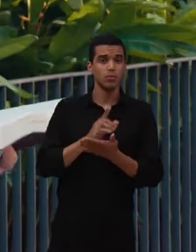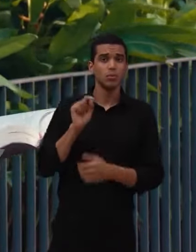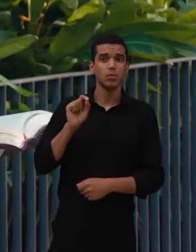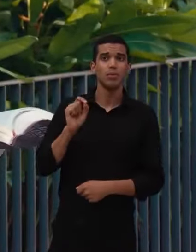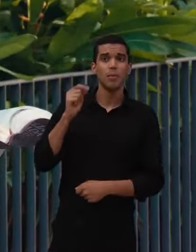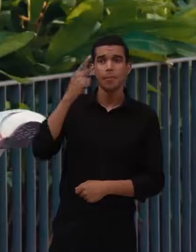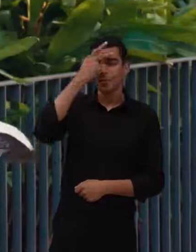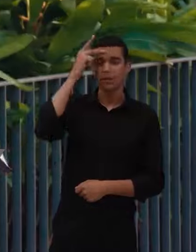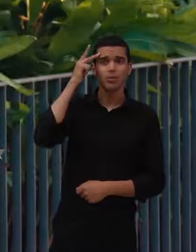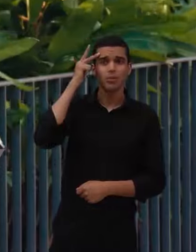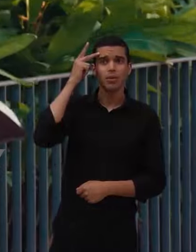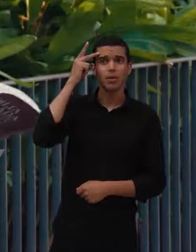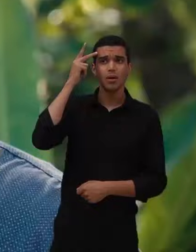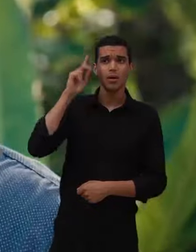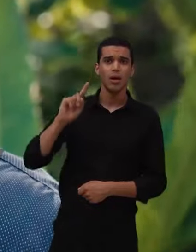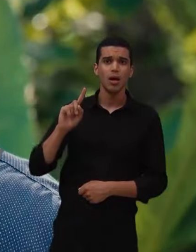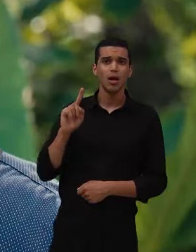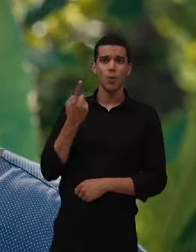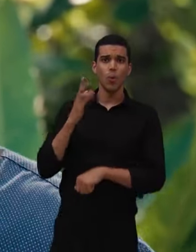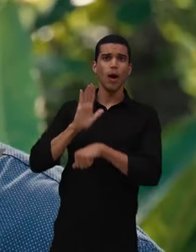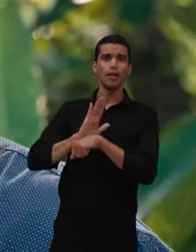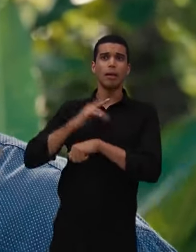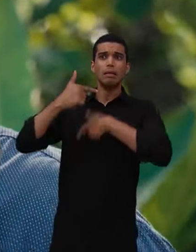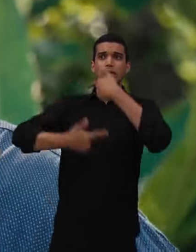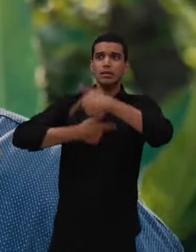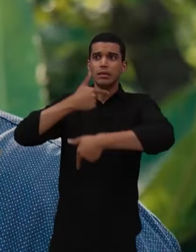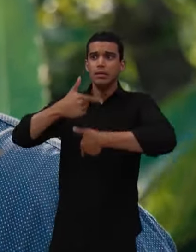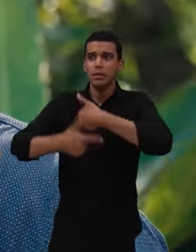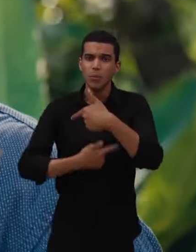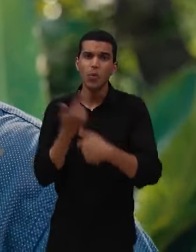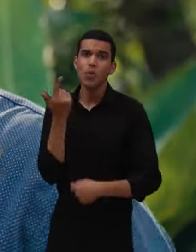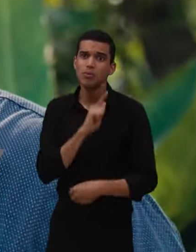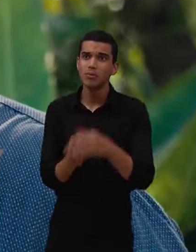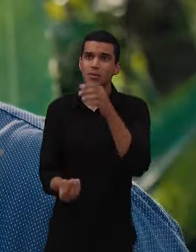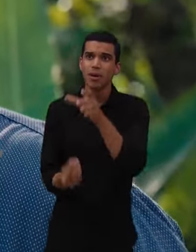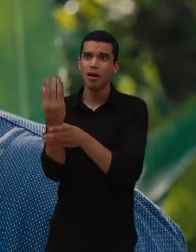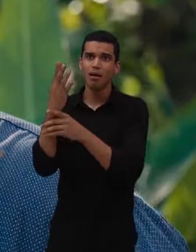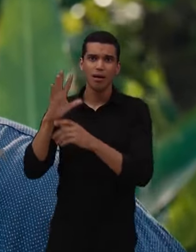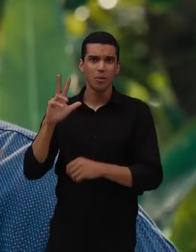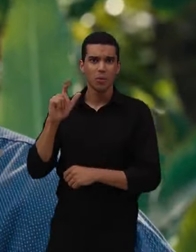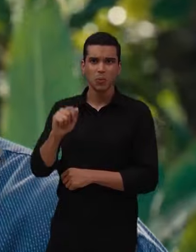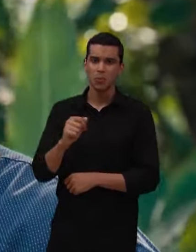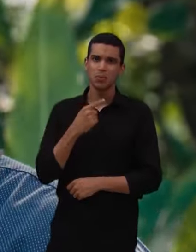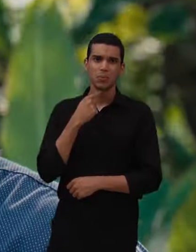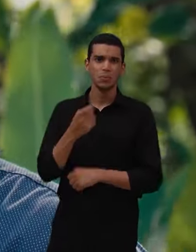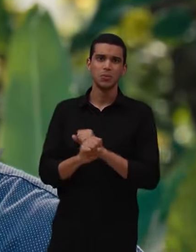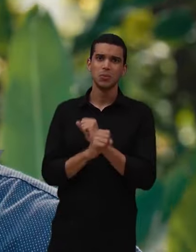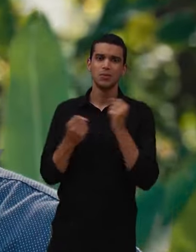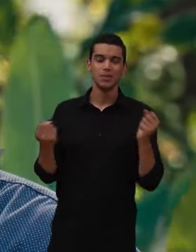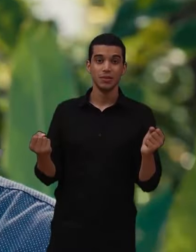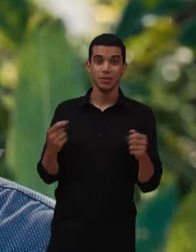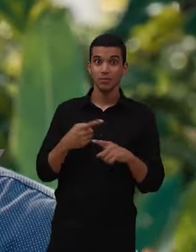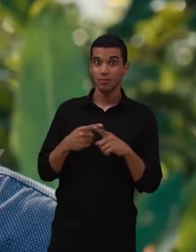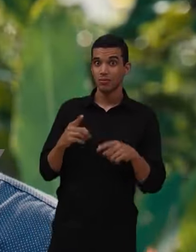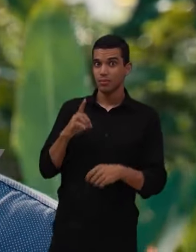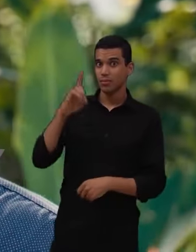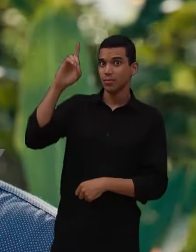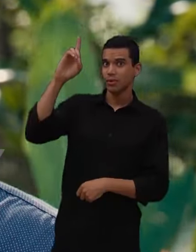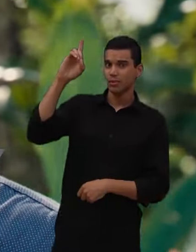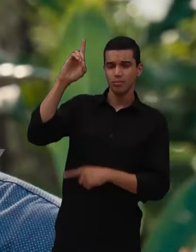dia, conseguiria fazer, ninguém na terra conseguiria fazer, mas